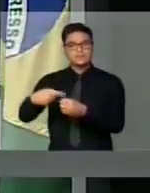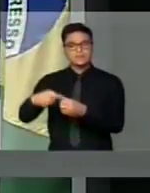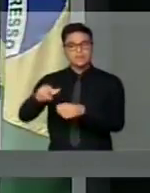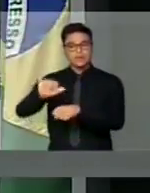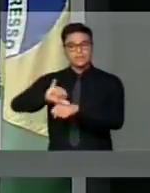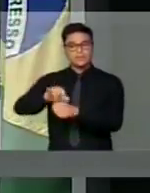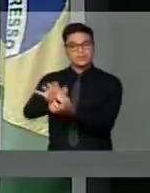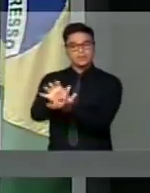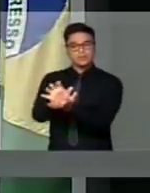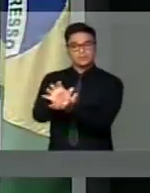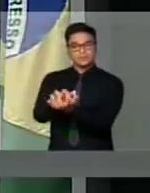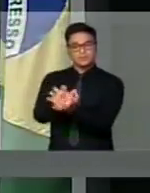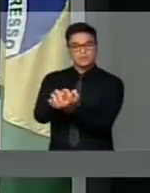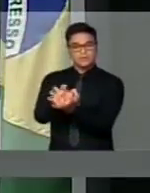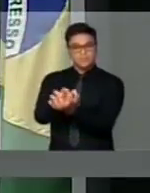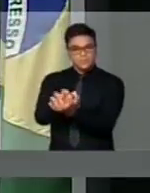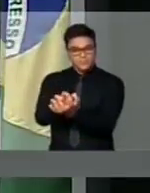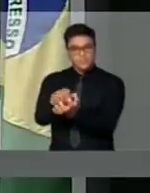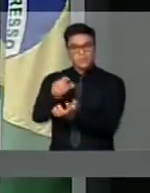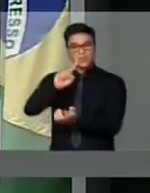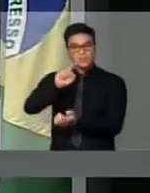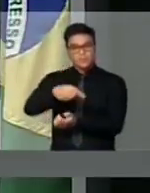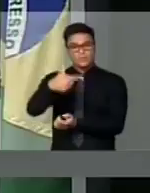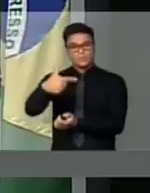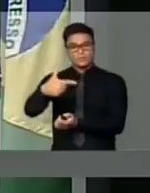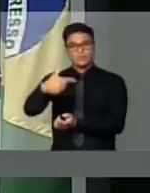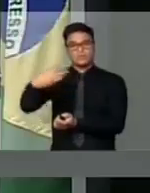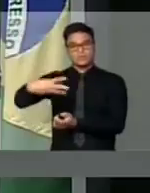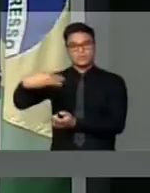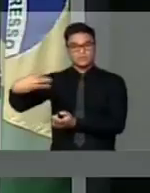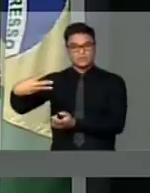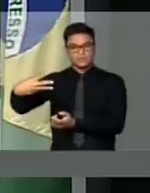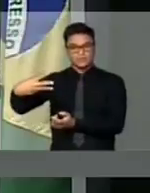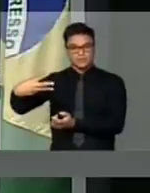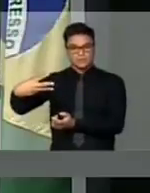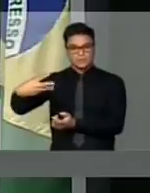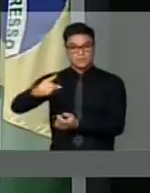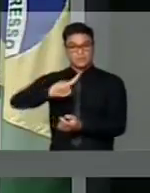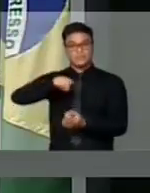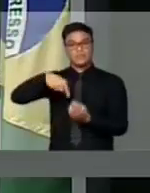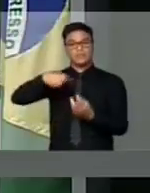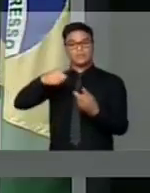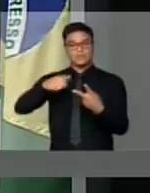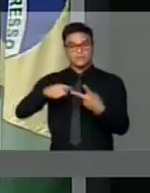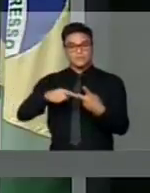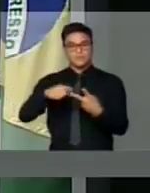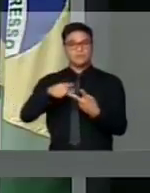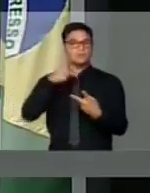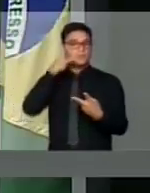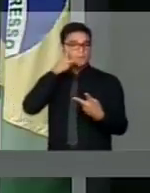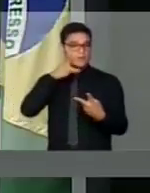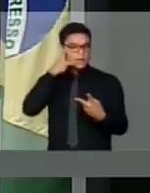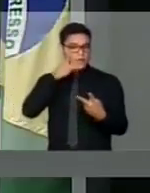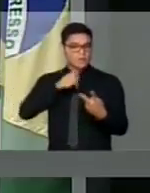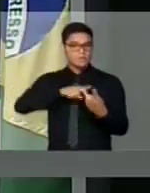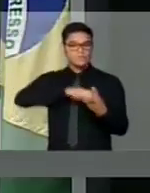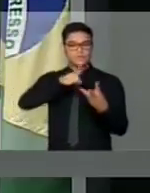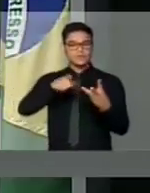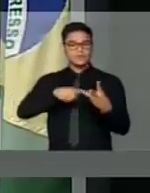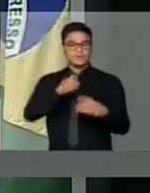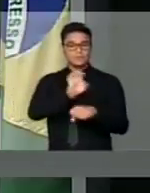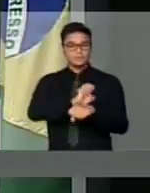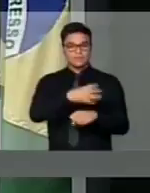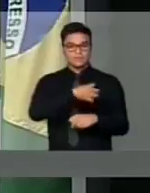casos com 1.236 casos, depois a gente tem a Paraíba com 569, seguido pela Bahia